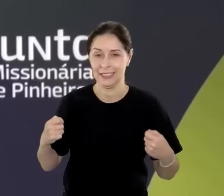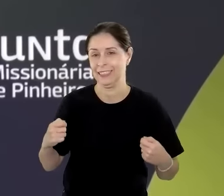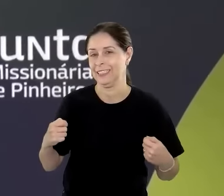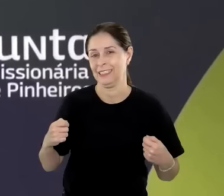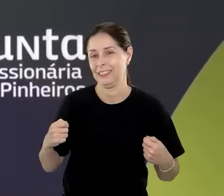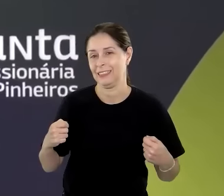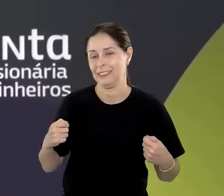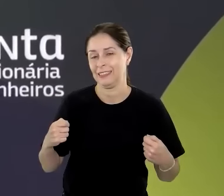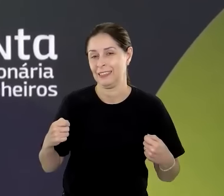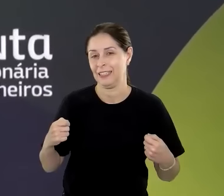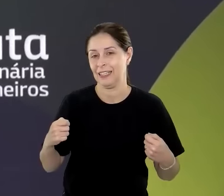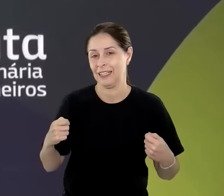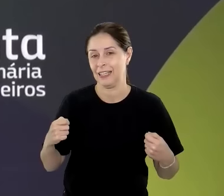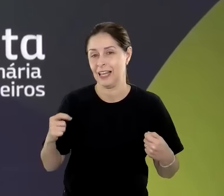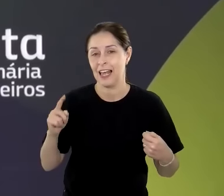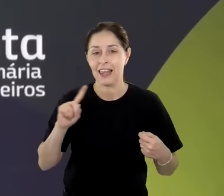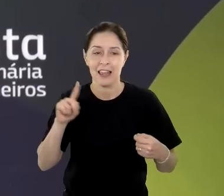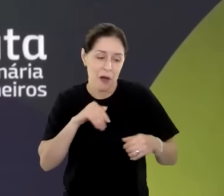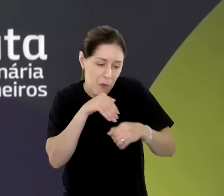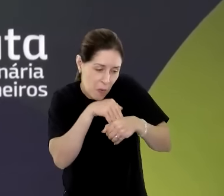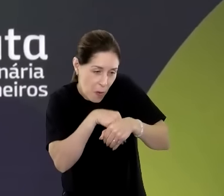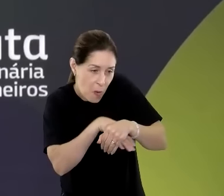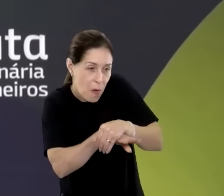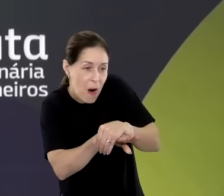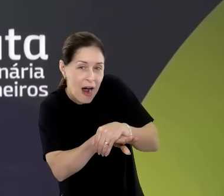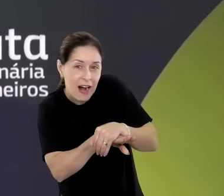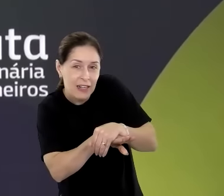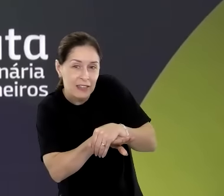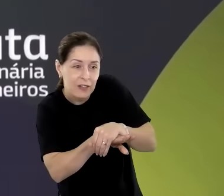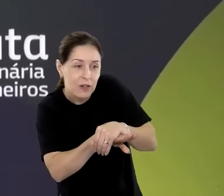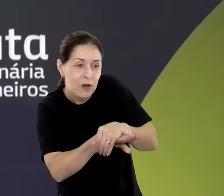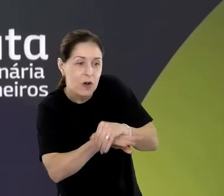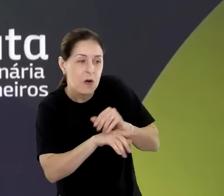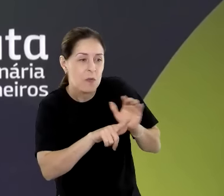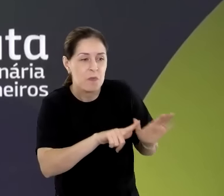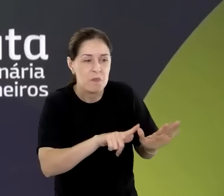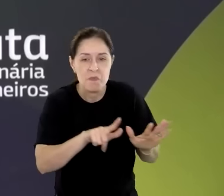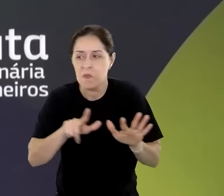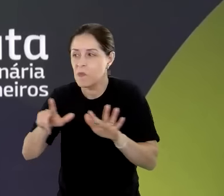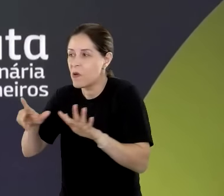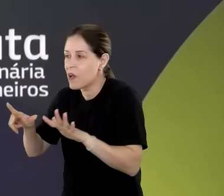não têm uma provisão para uma semana inteira, nem para um ano inteiro.